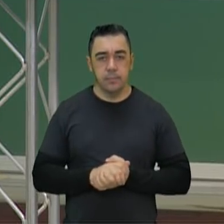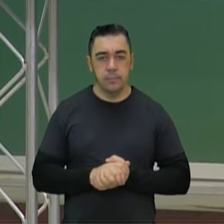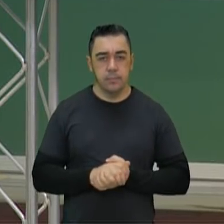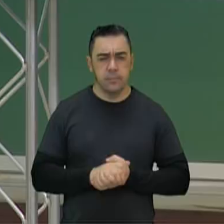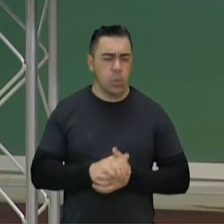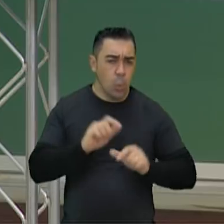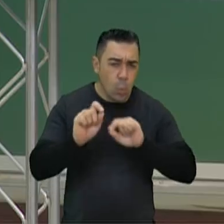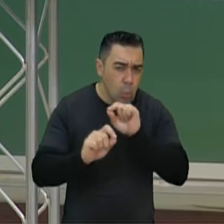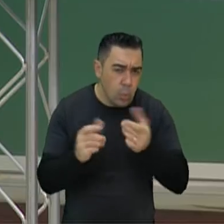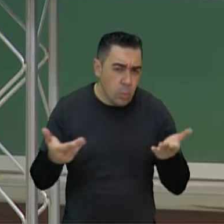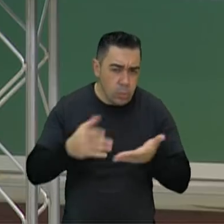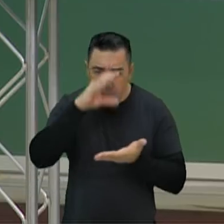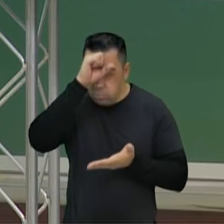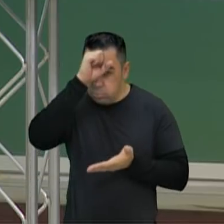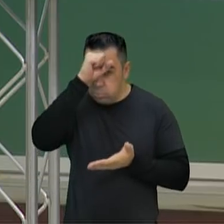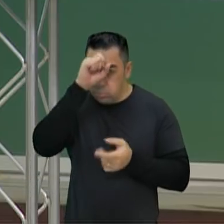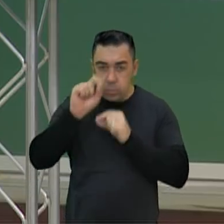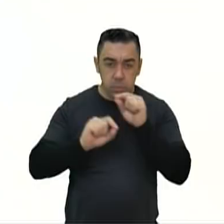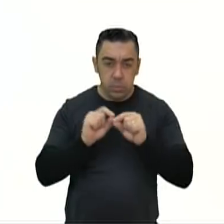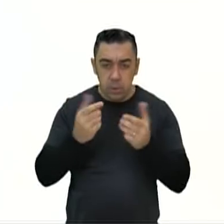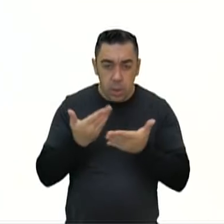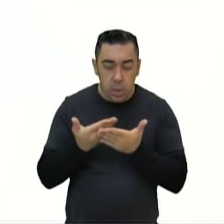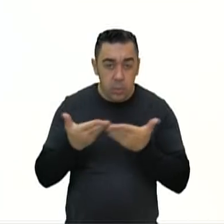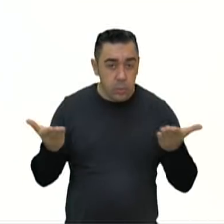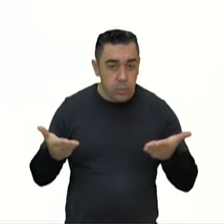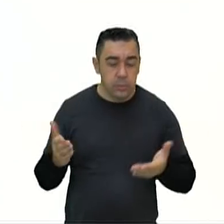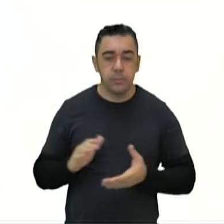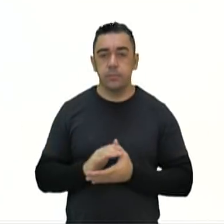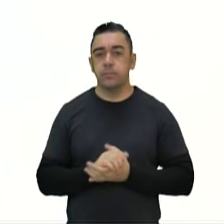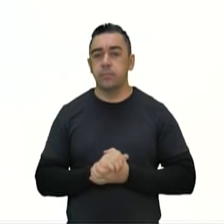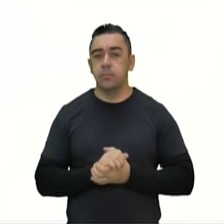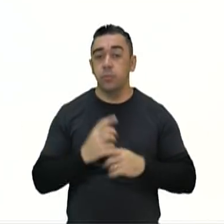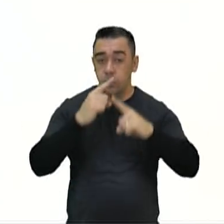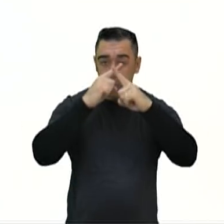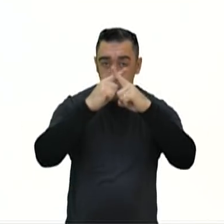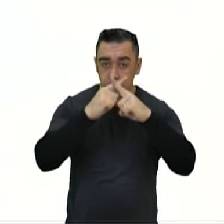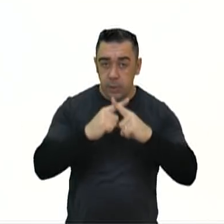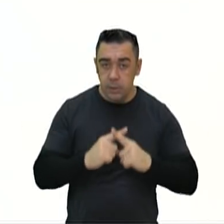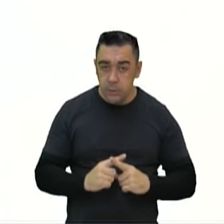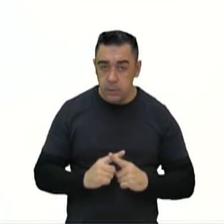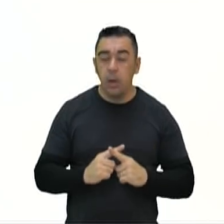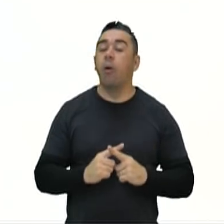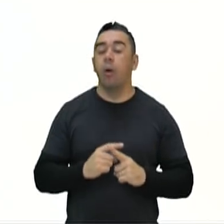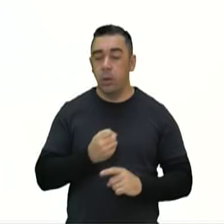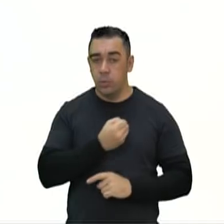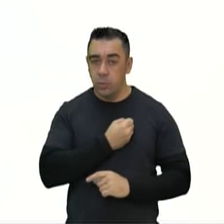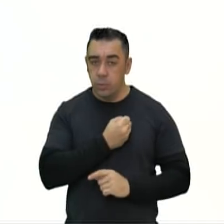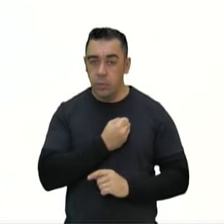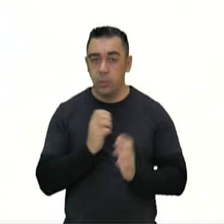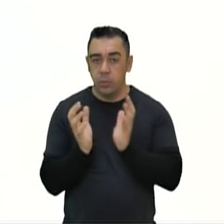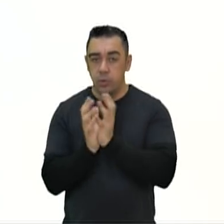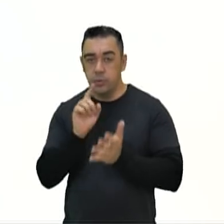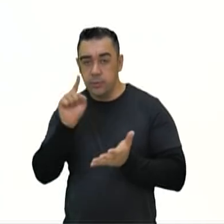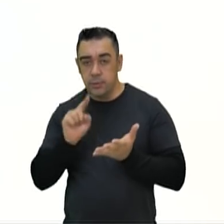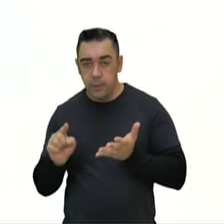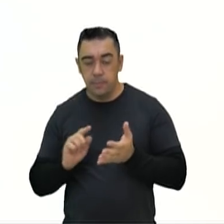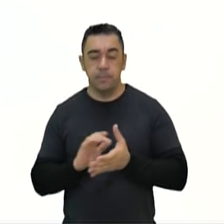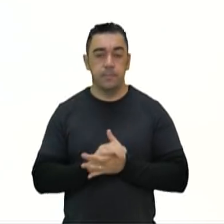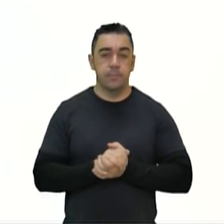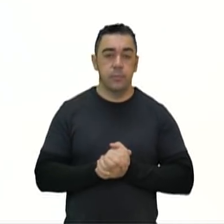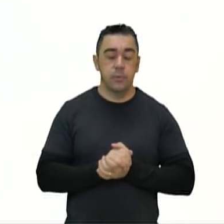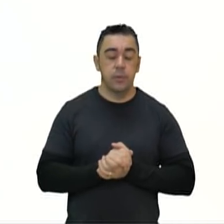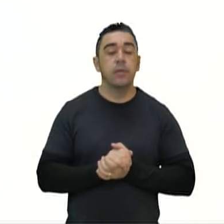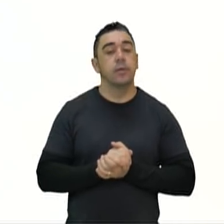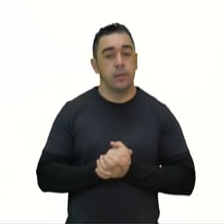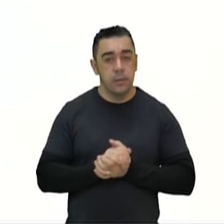O que vamos ver na aula de hoje? Sobre multiplicação de números inteiros e a divisão